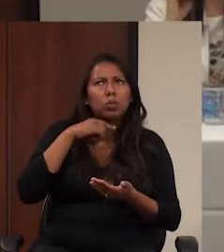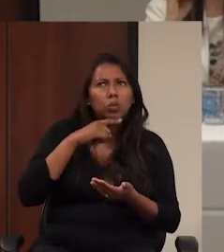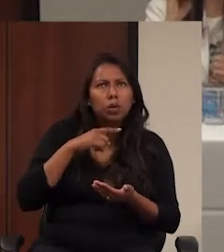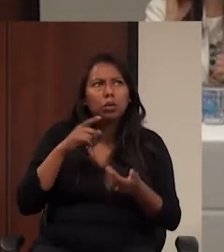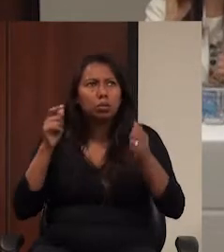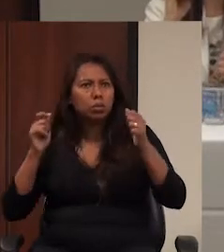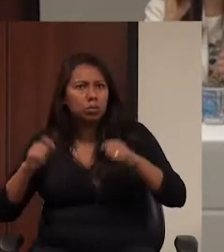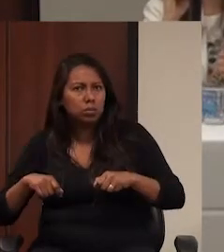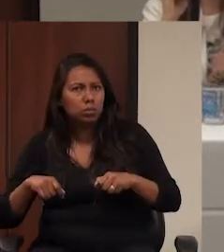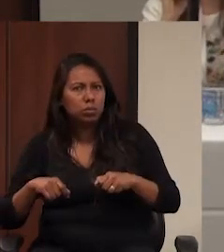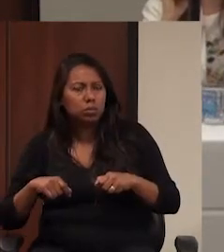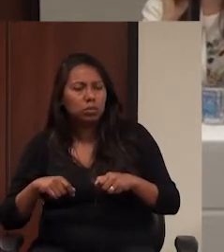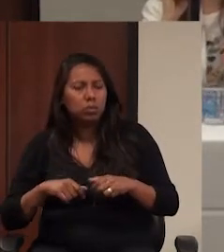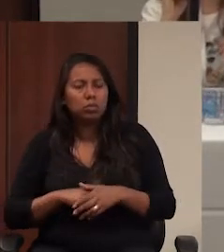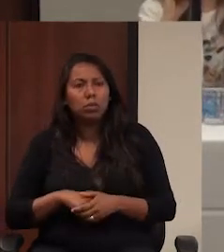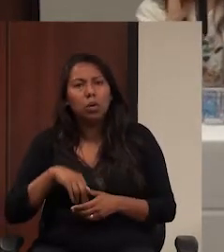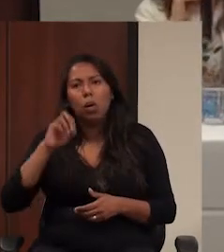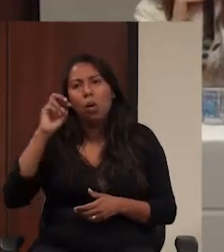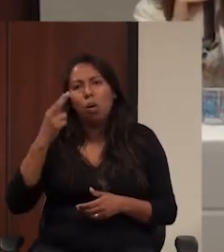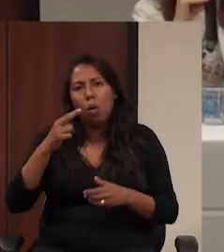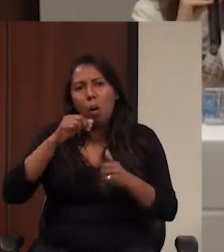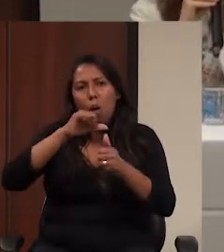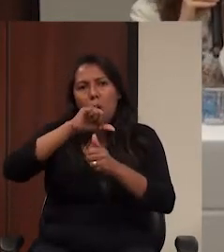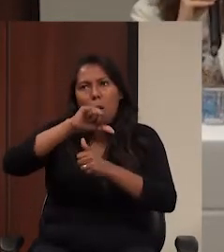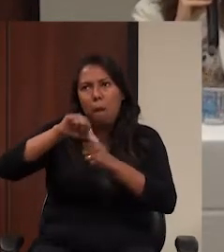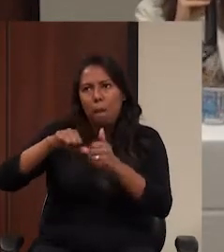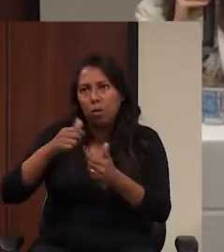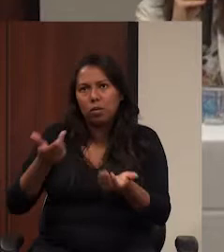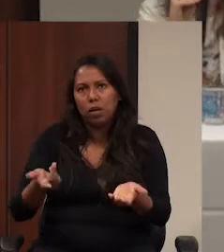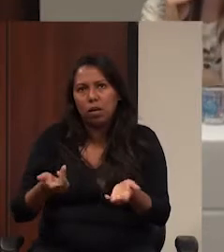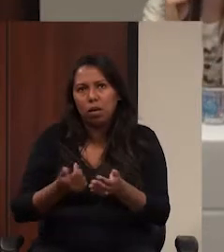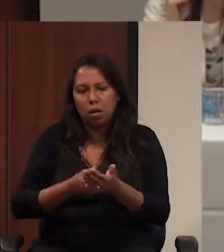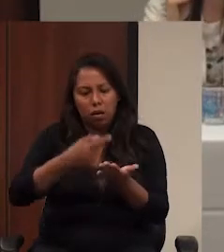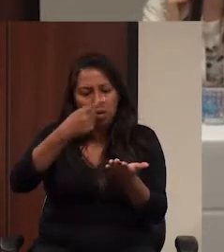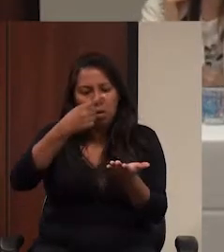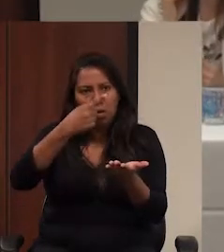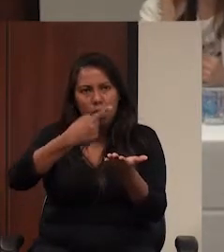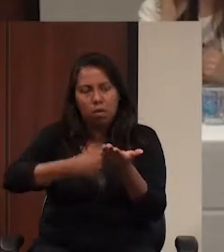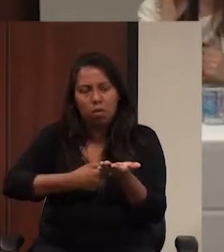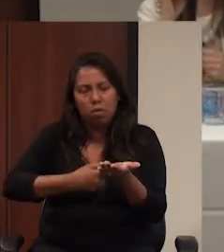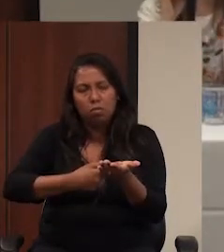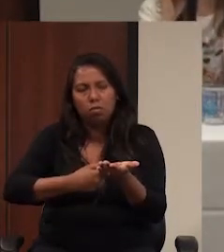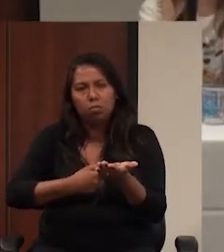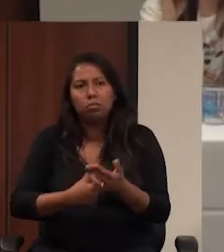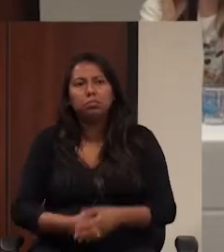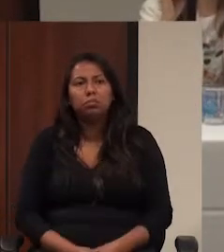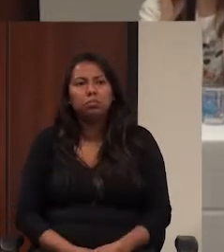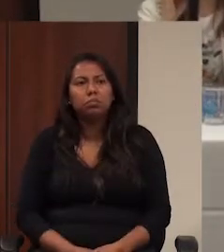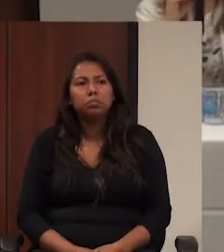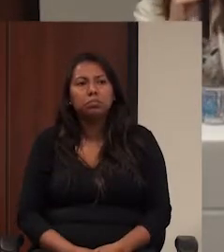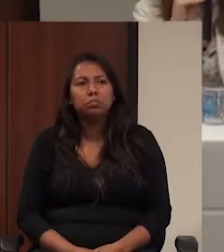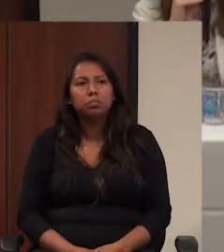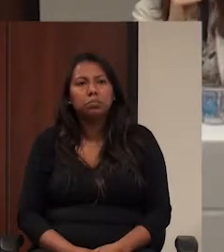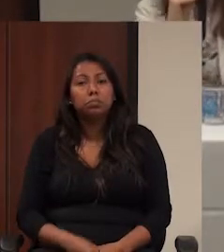representação, ou de mudar ou revogar quaisquer disposições desse acordo de representação, o que eles levam